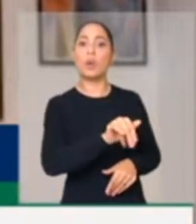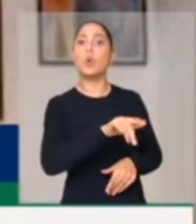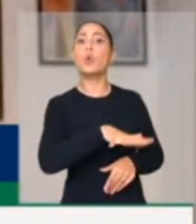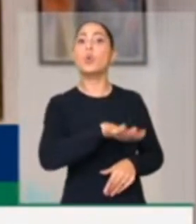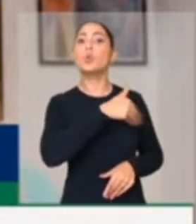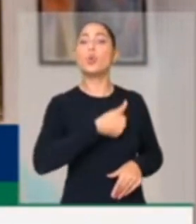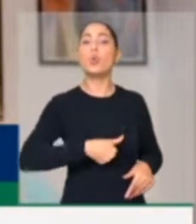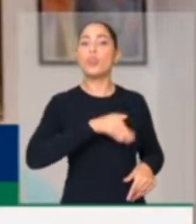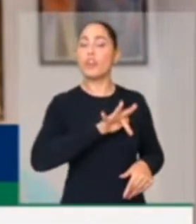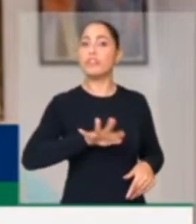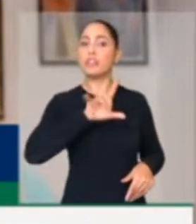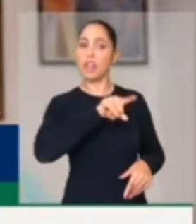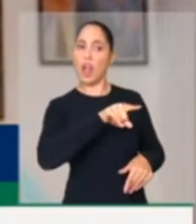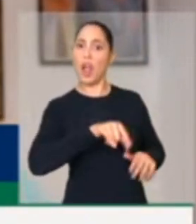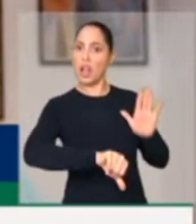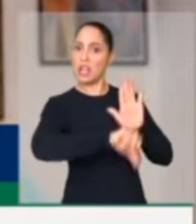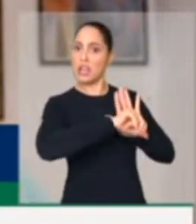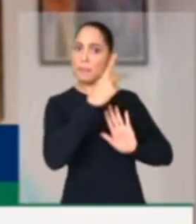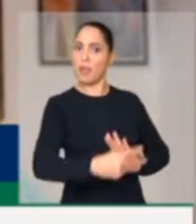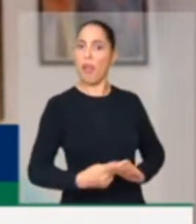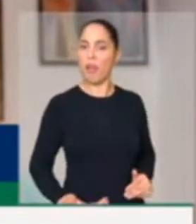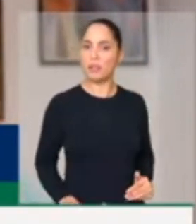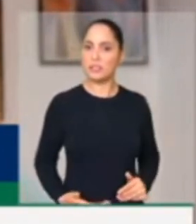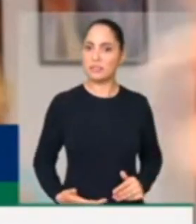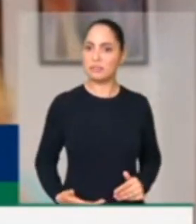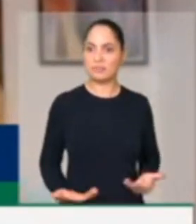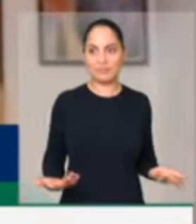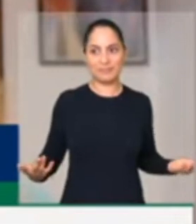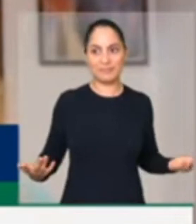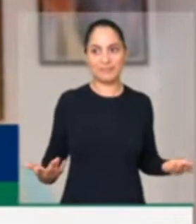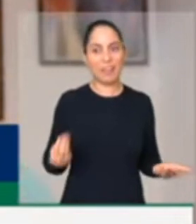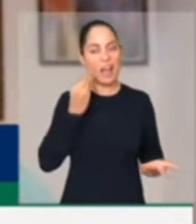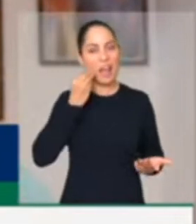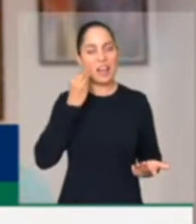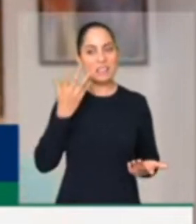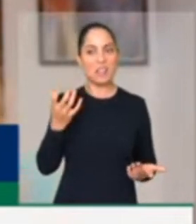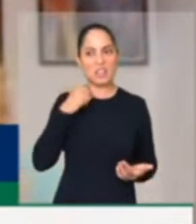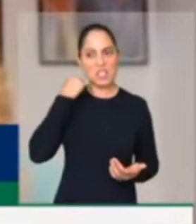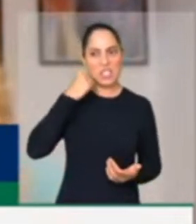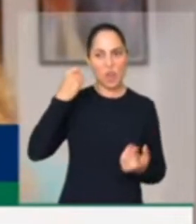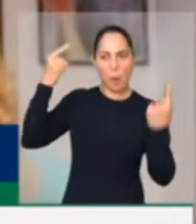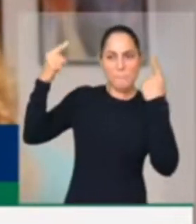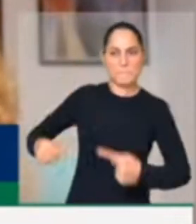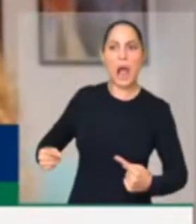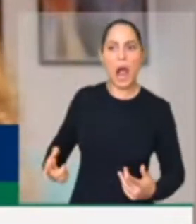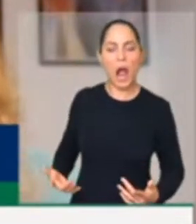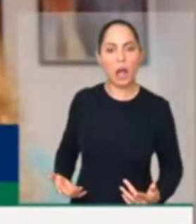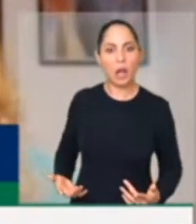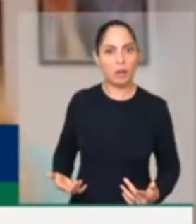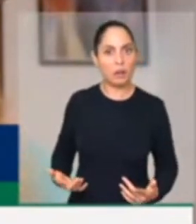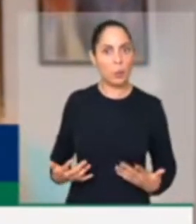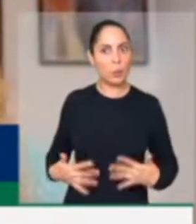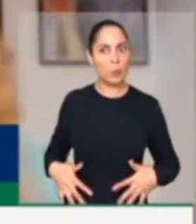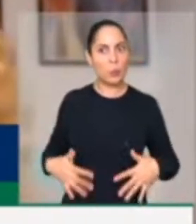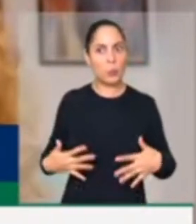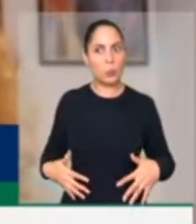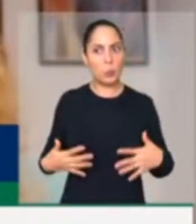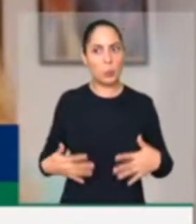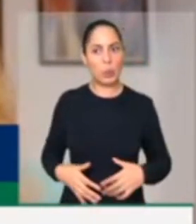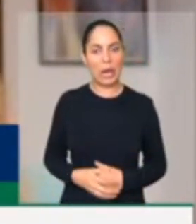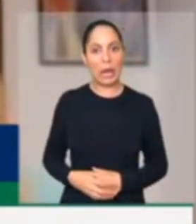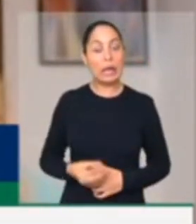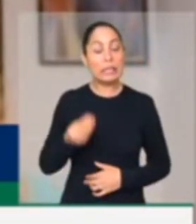federal. Da mesma forma como tenta agredir os senadores autores. Da mesma forma como tenta, ao arrepio